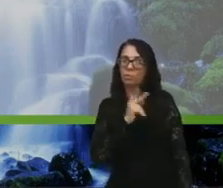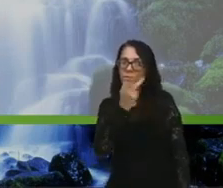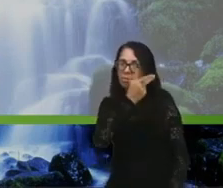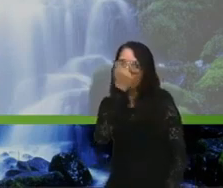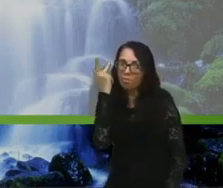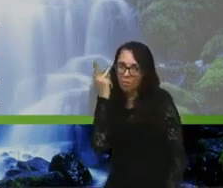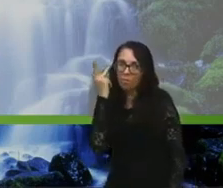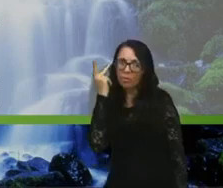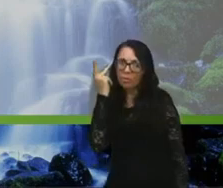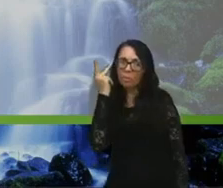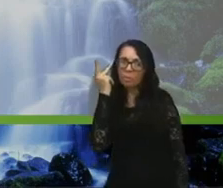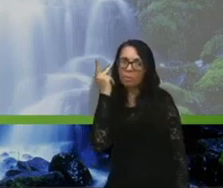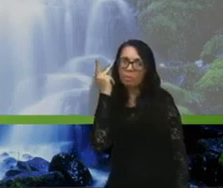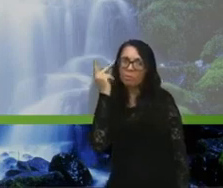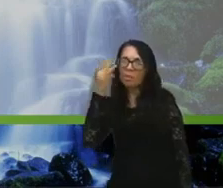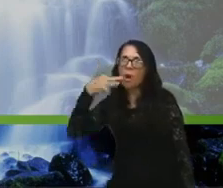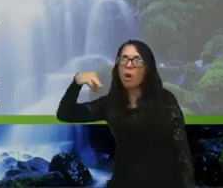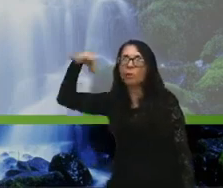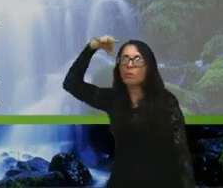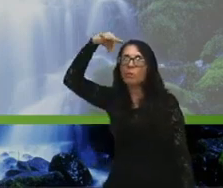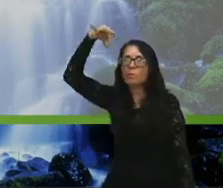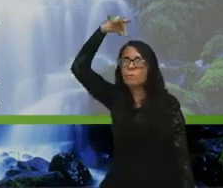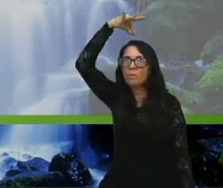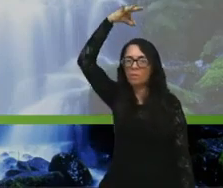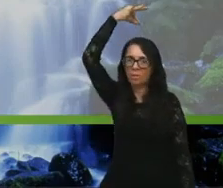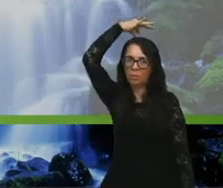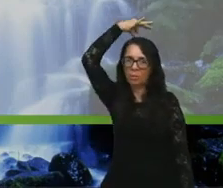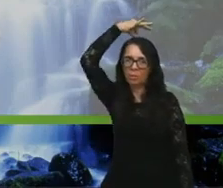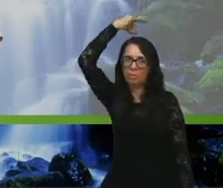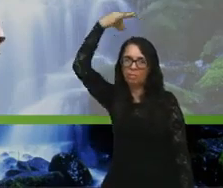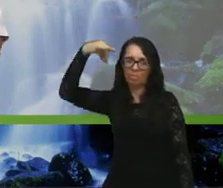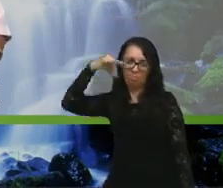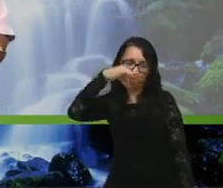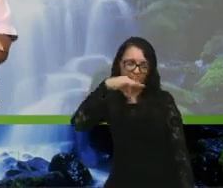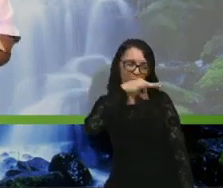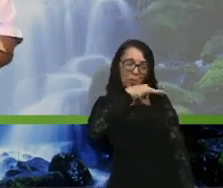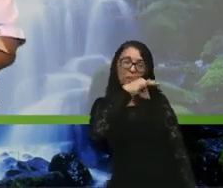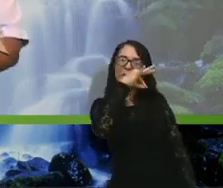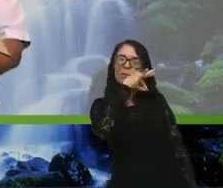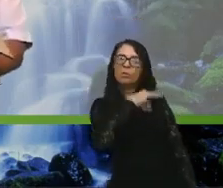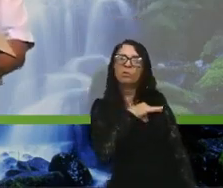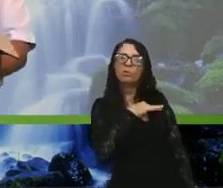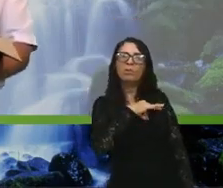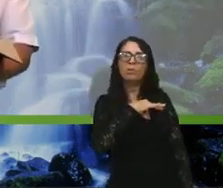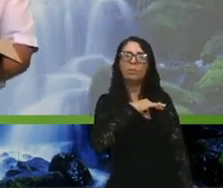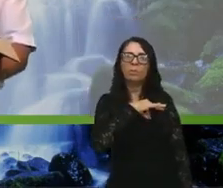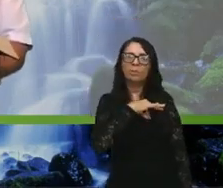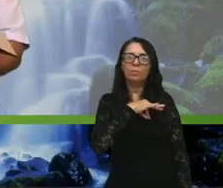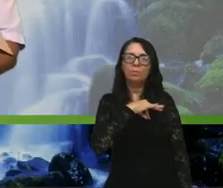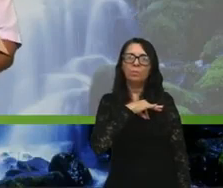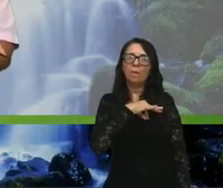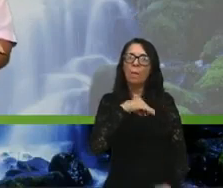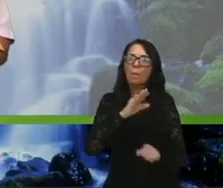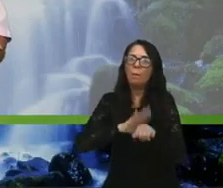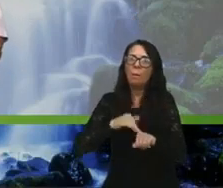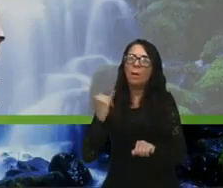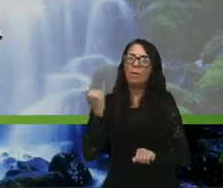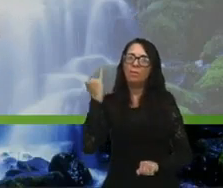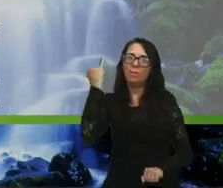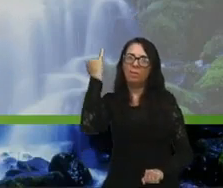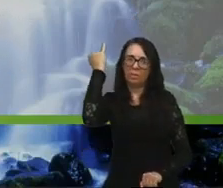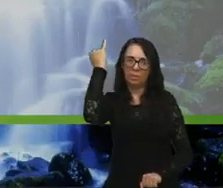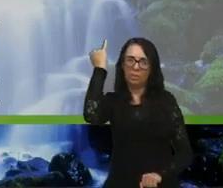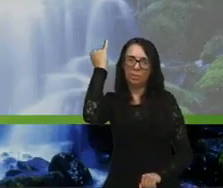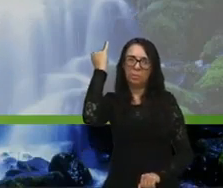igreja. Porque a igreja é uma comunidade que valoriza a